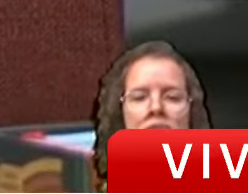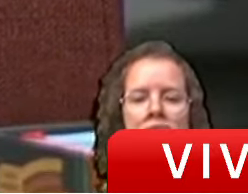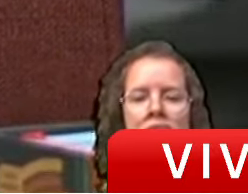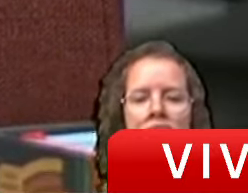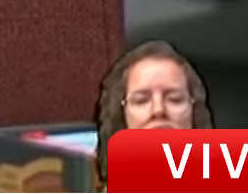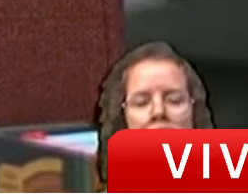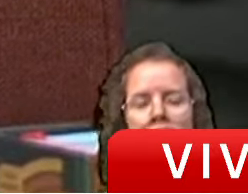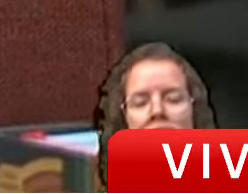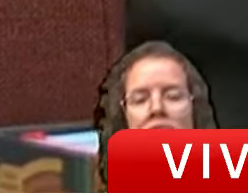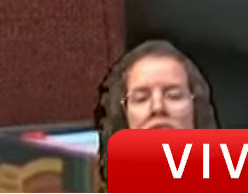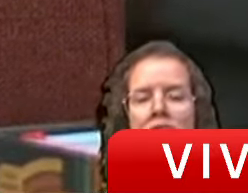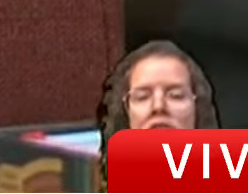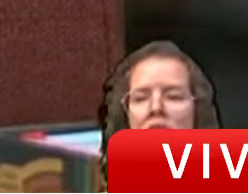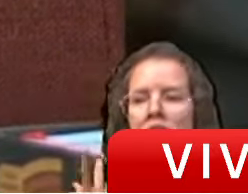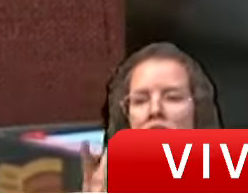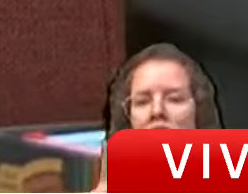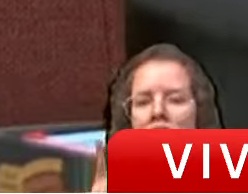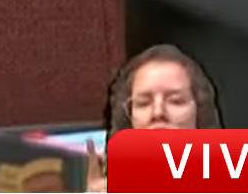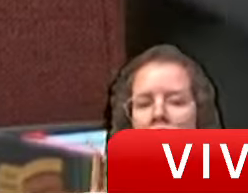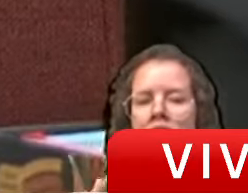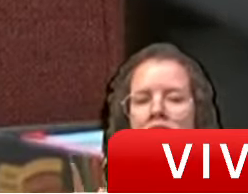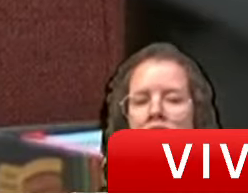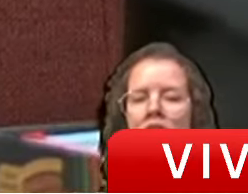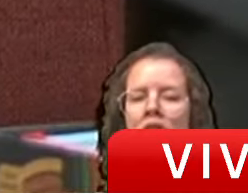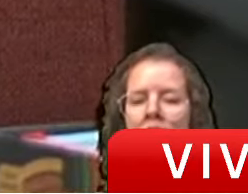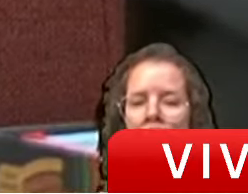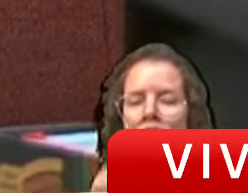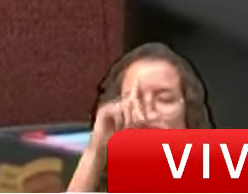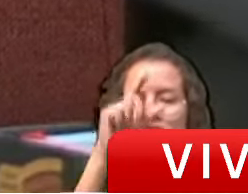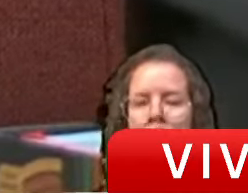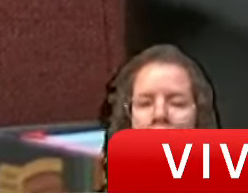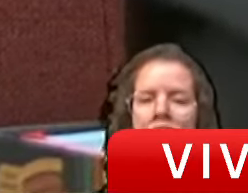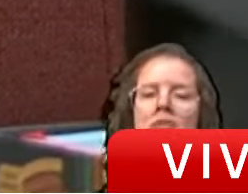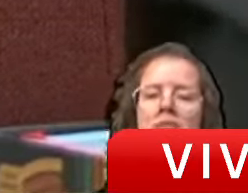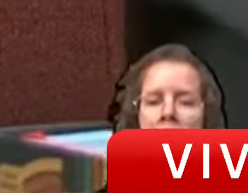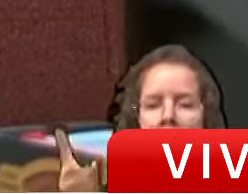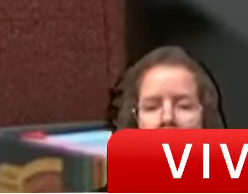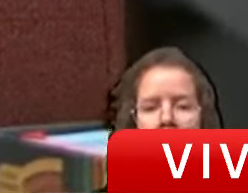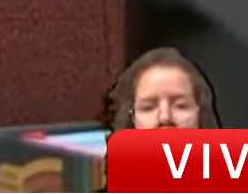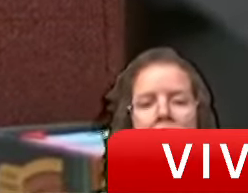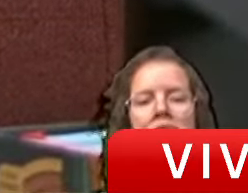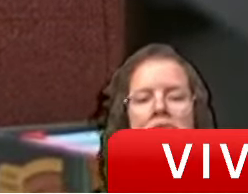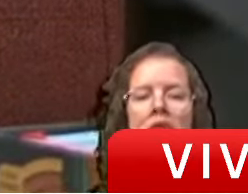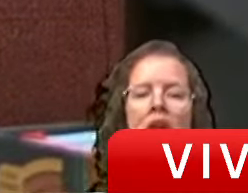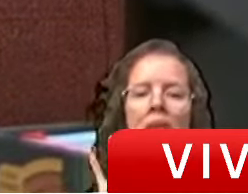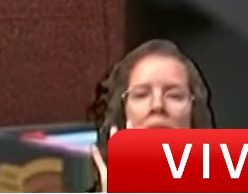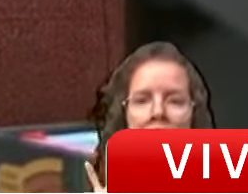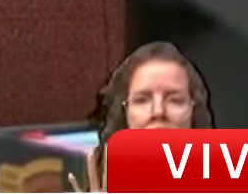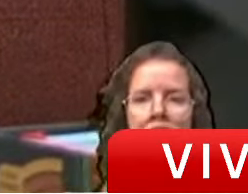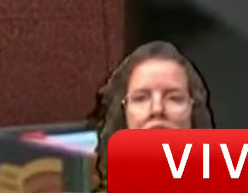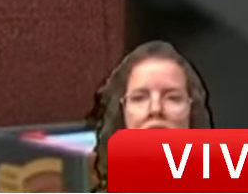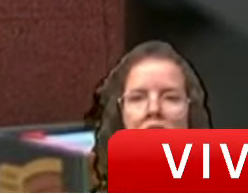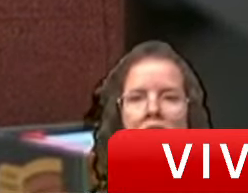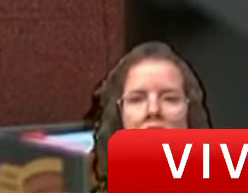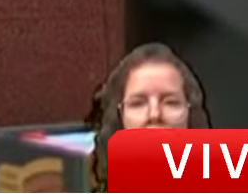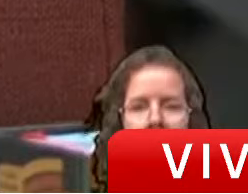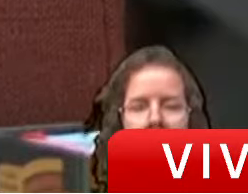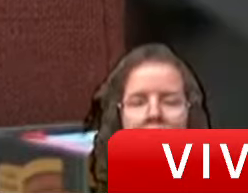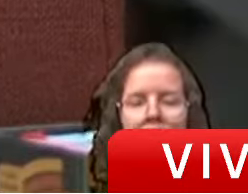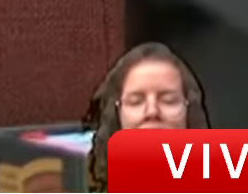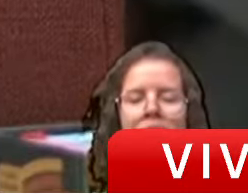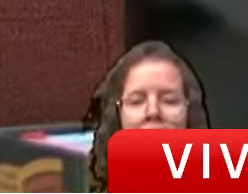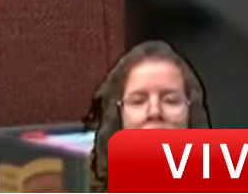possibilidade de vossa excelência ter inclusive determinada a própria prisão eu começo a não me preocupar mais só com a